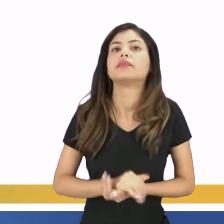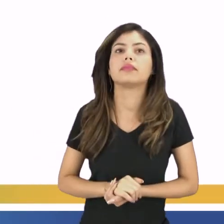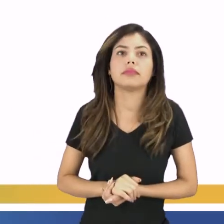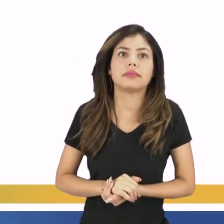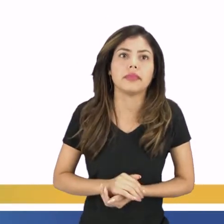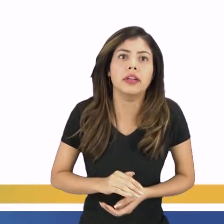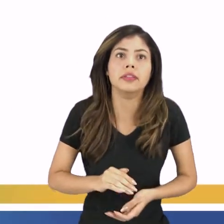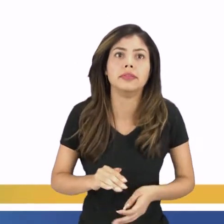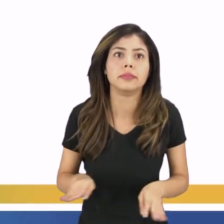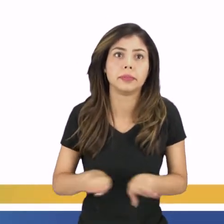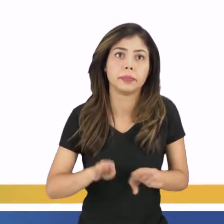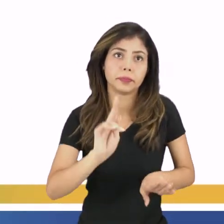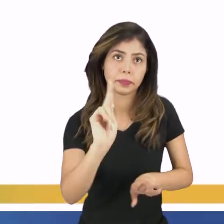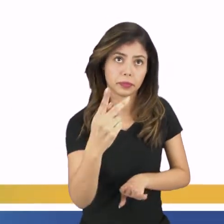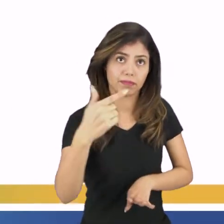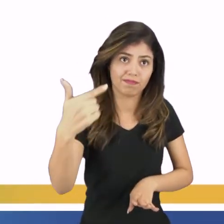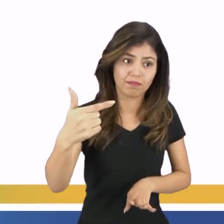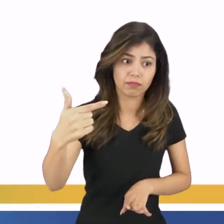tem um exemplo.